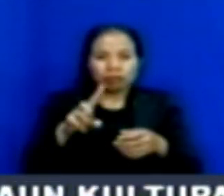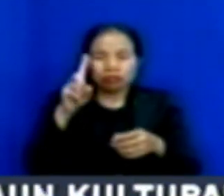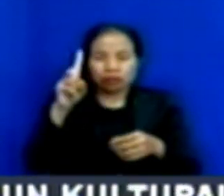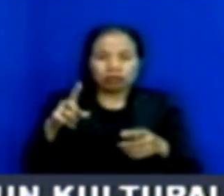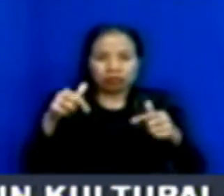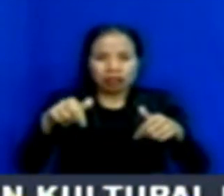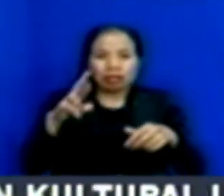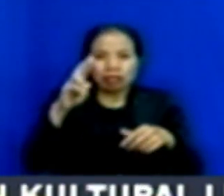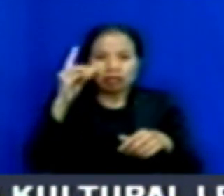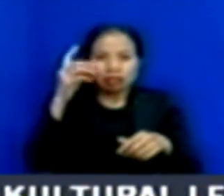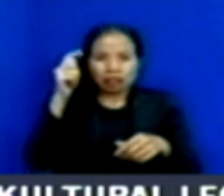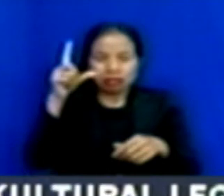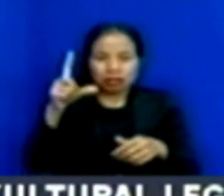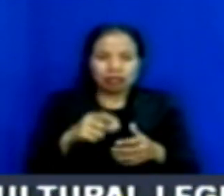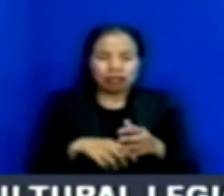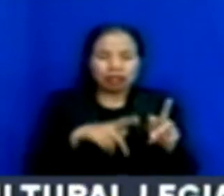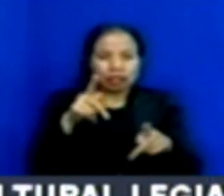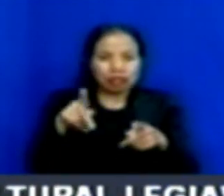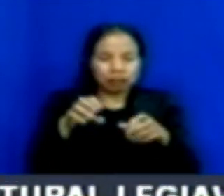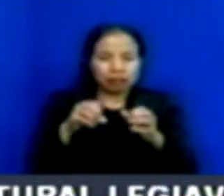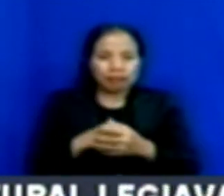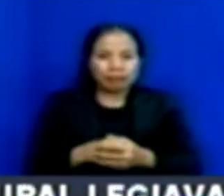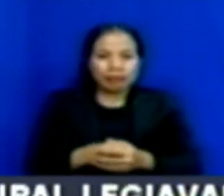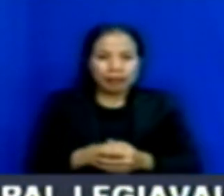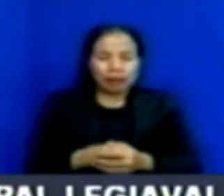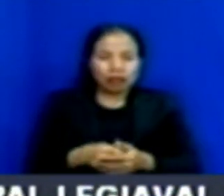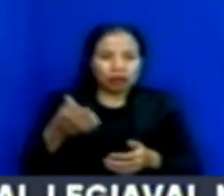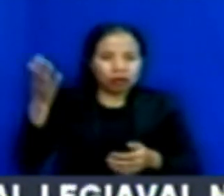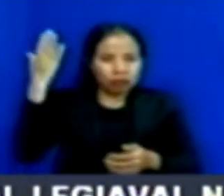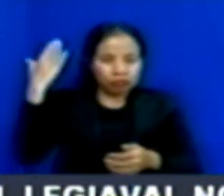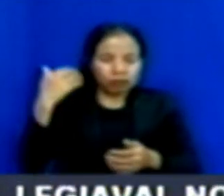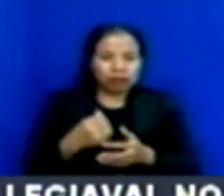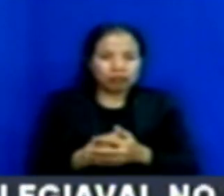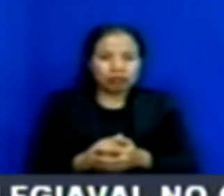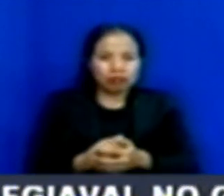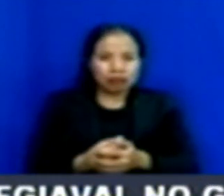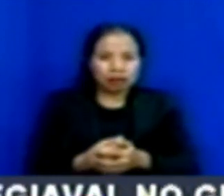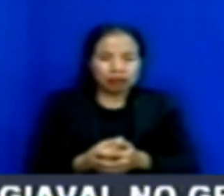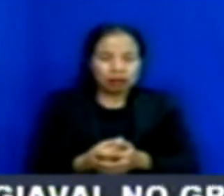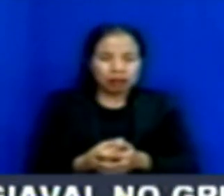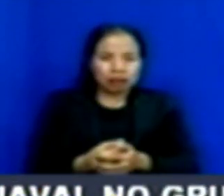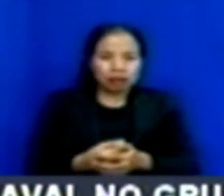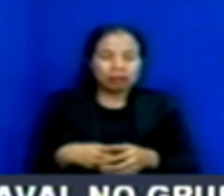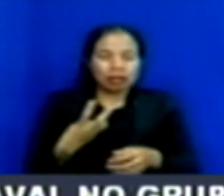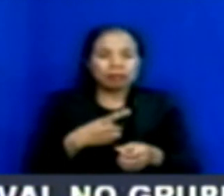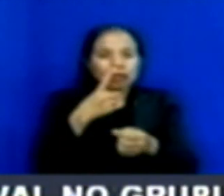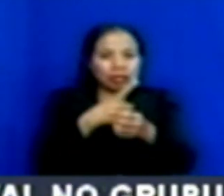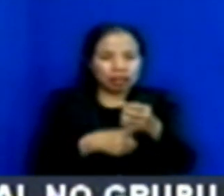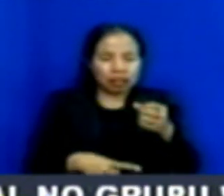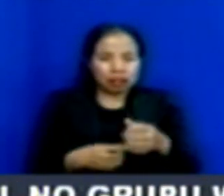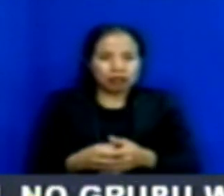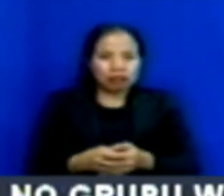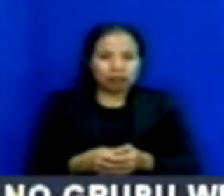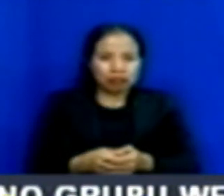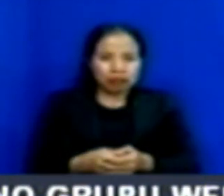leia. Ema bara mo sa te de, uru ki nese mo bota mo kam nan nega. Lo, pobo ti mo leste